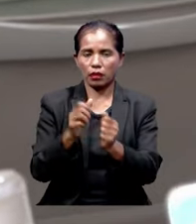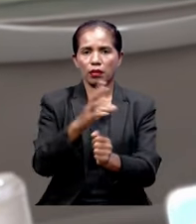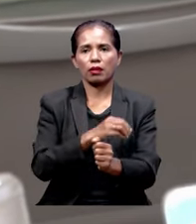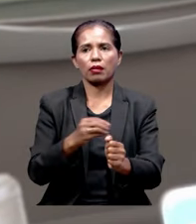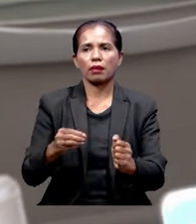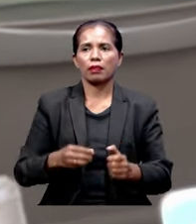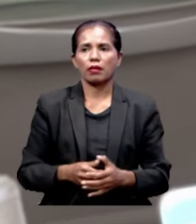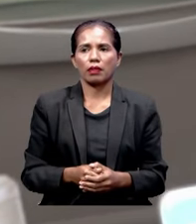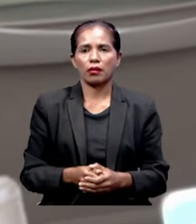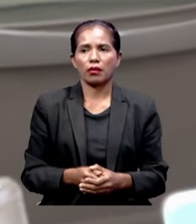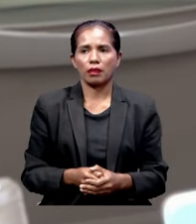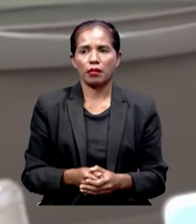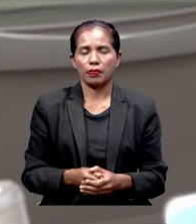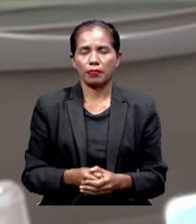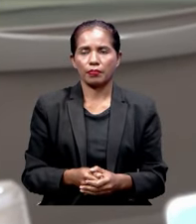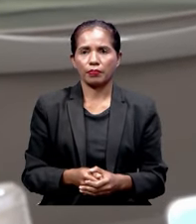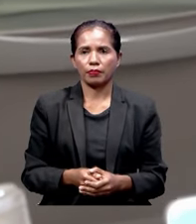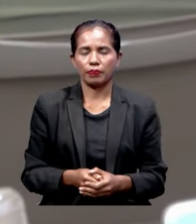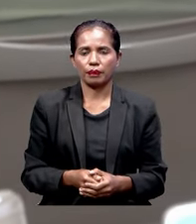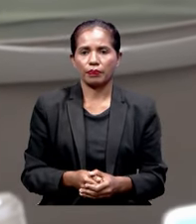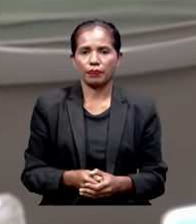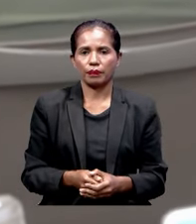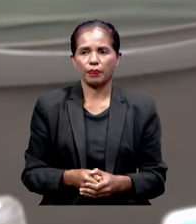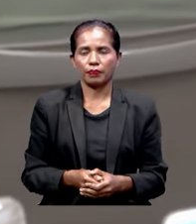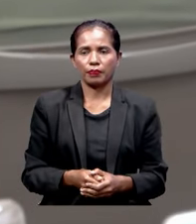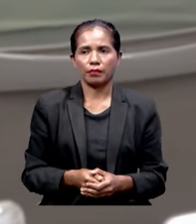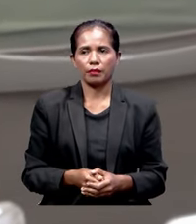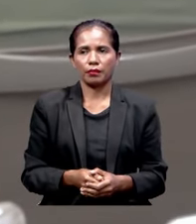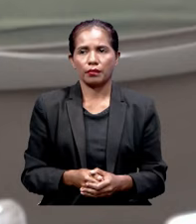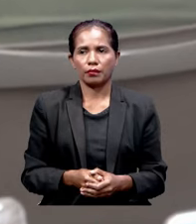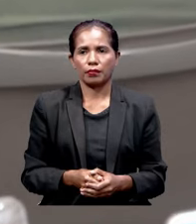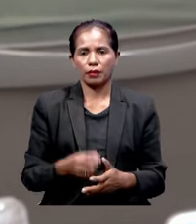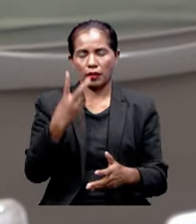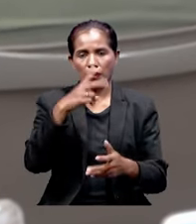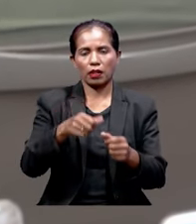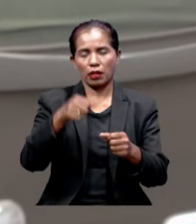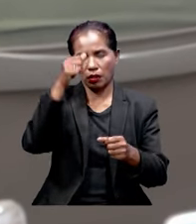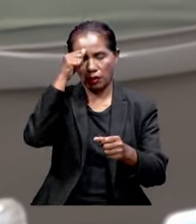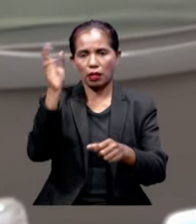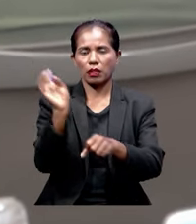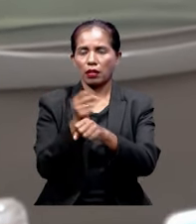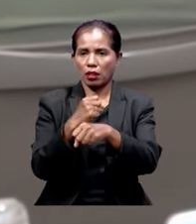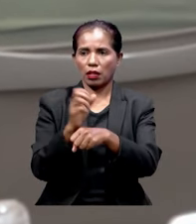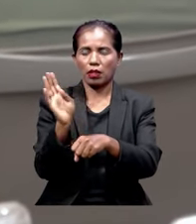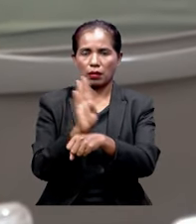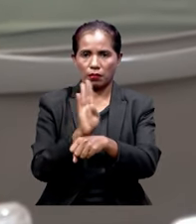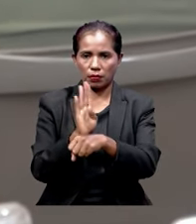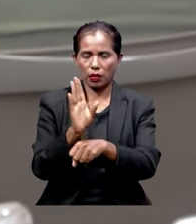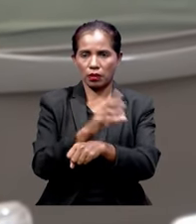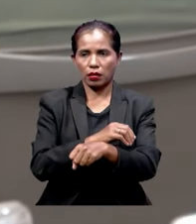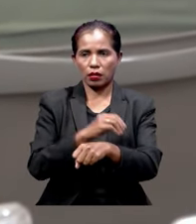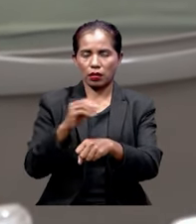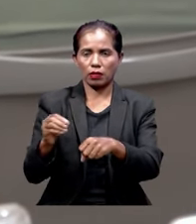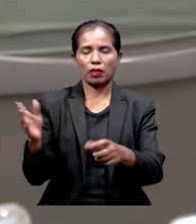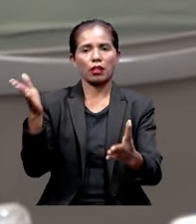on recent progress on closing the remaining negotiation will enable us to